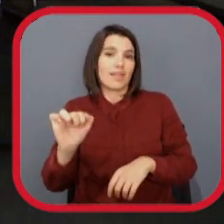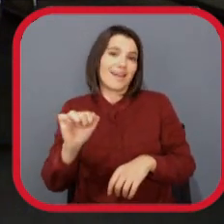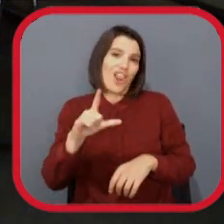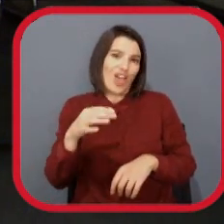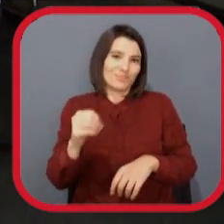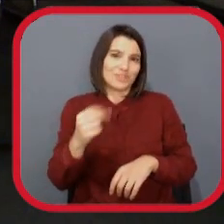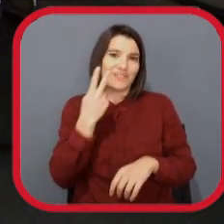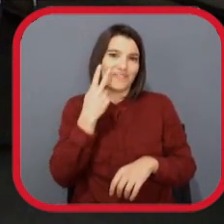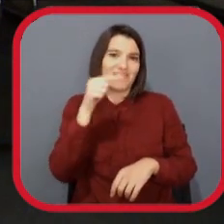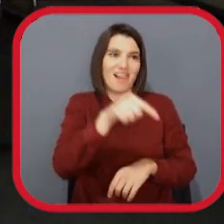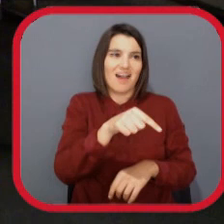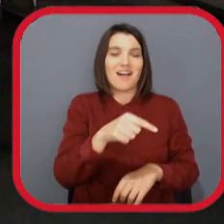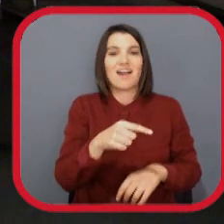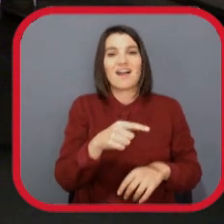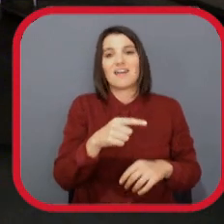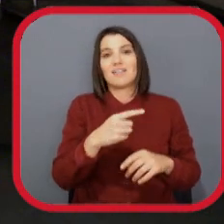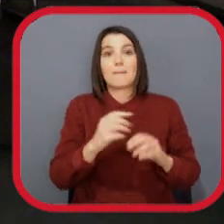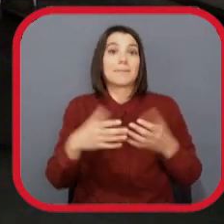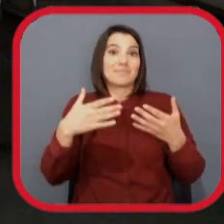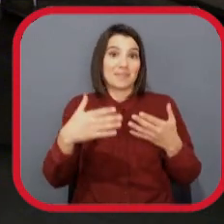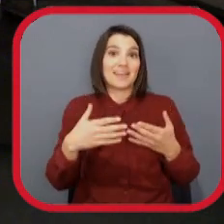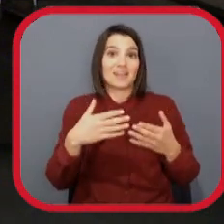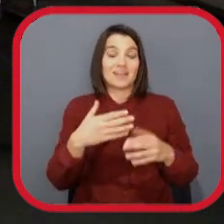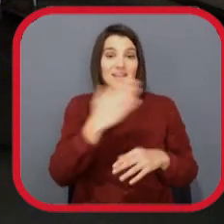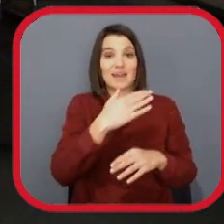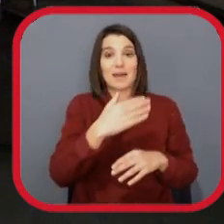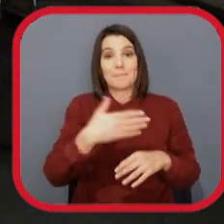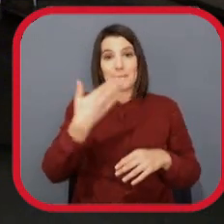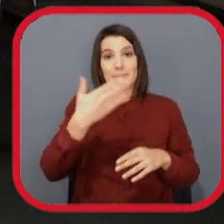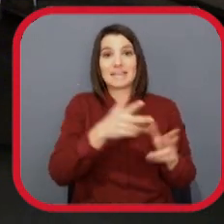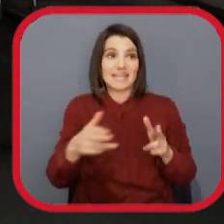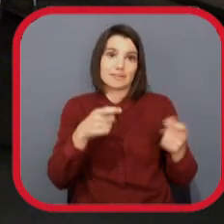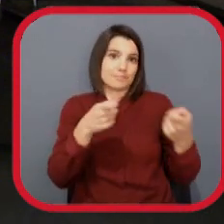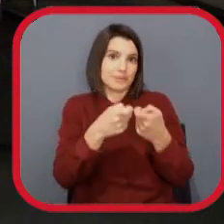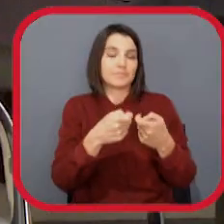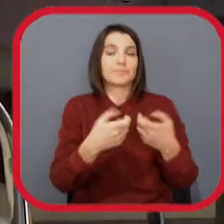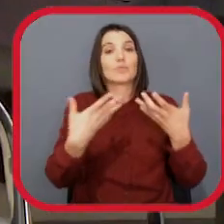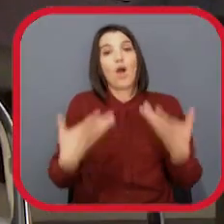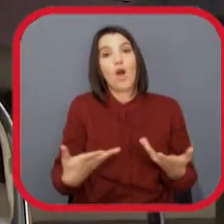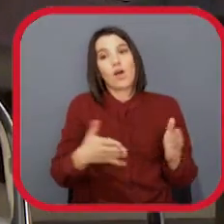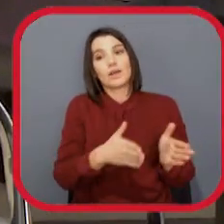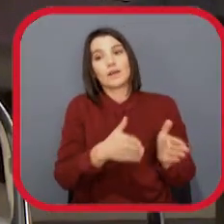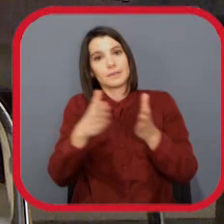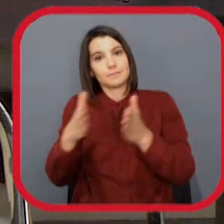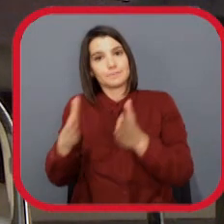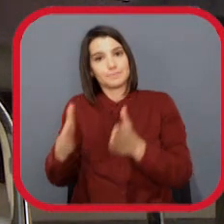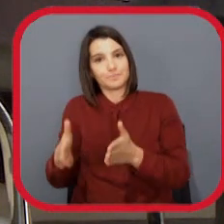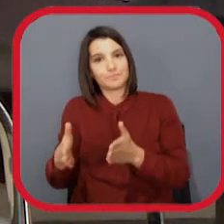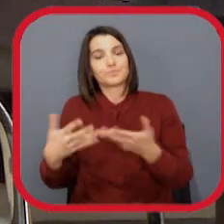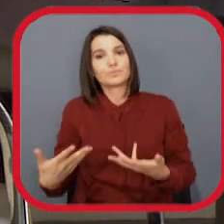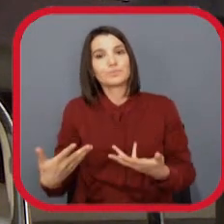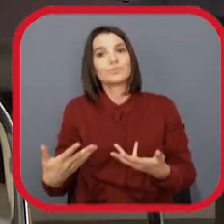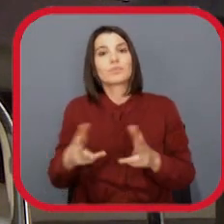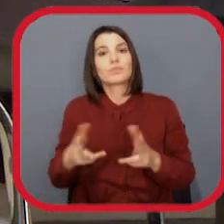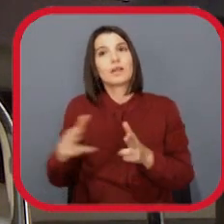Lopes vive, que era icónico das primeiras séries. Nesta temporada acabámos por fazer